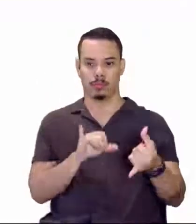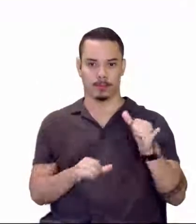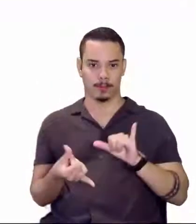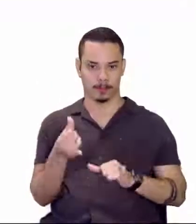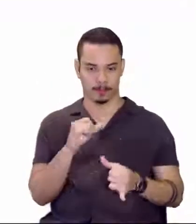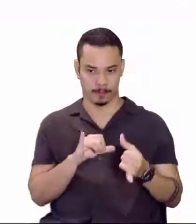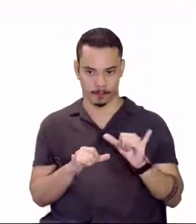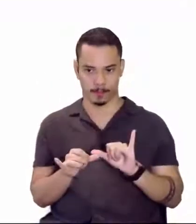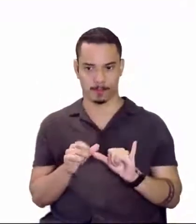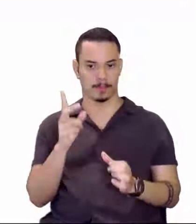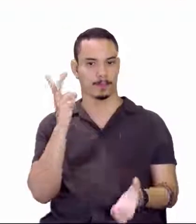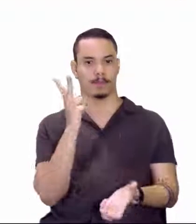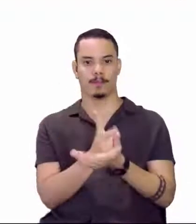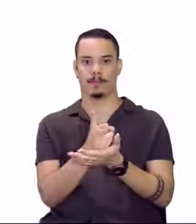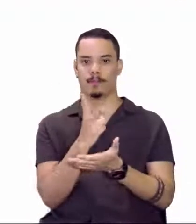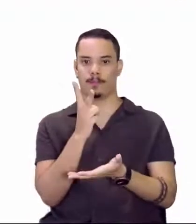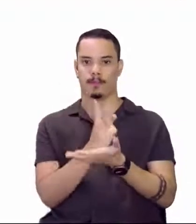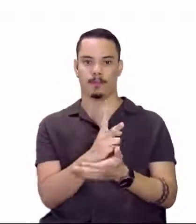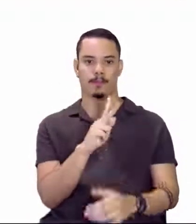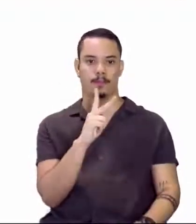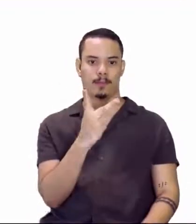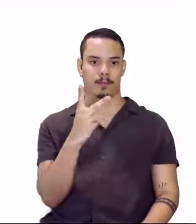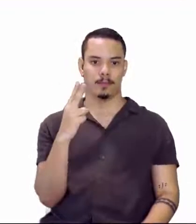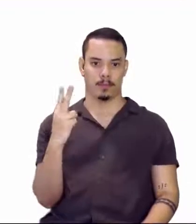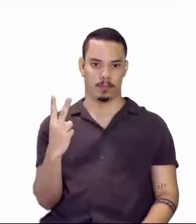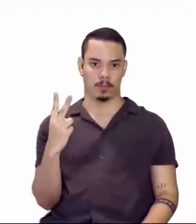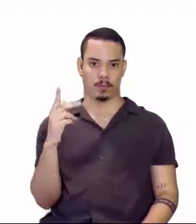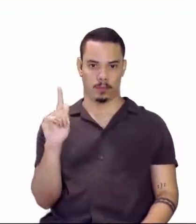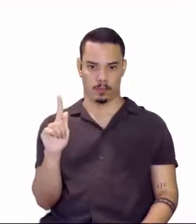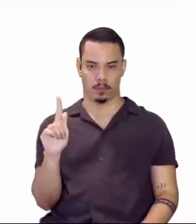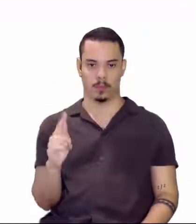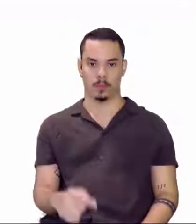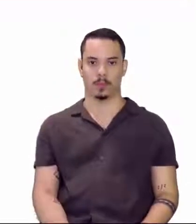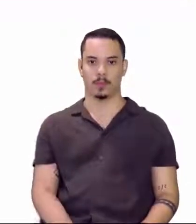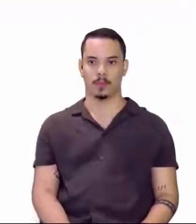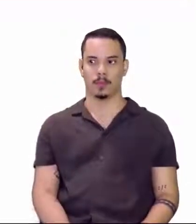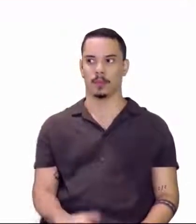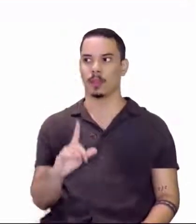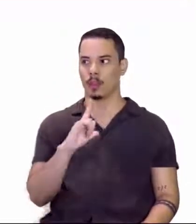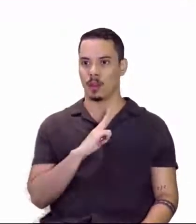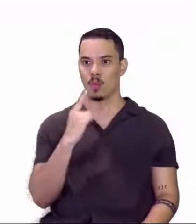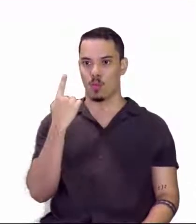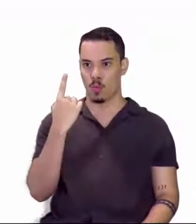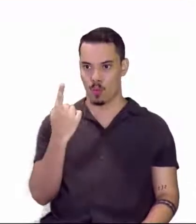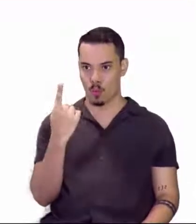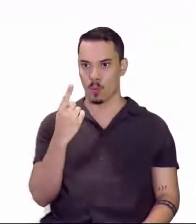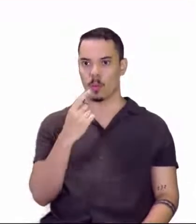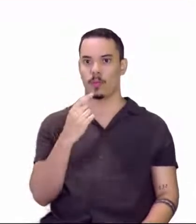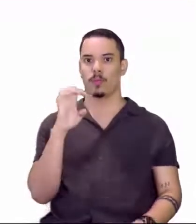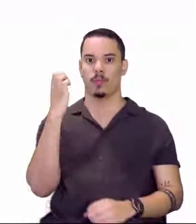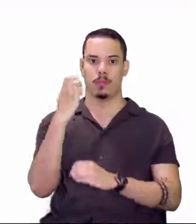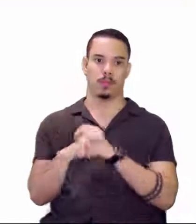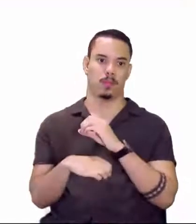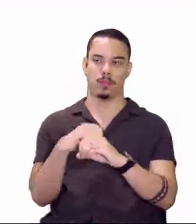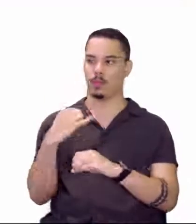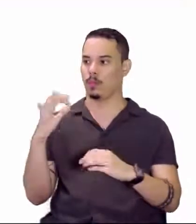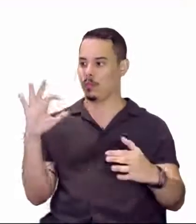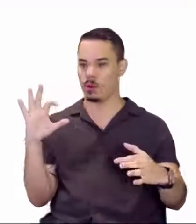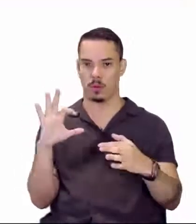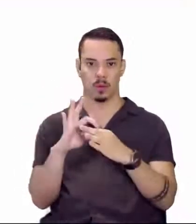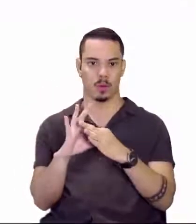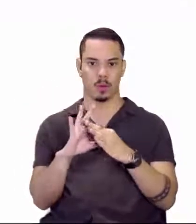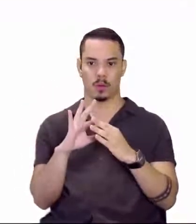sempre na condição de H2. Ele tem um elétron, e ele se liga a outro átomo de